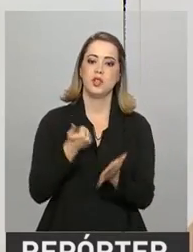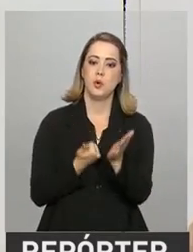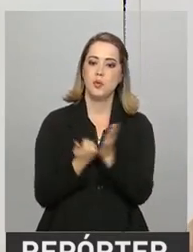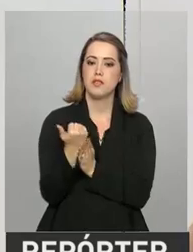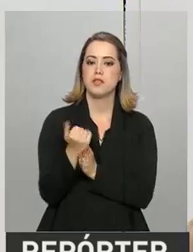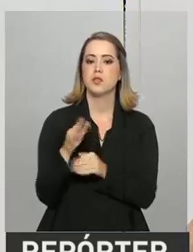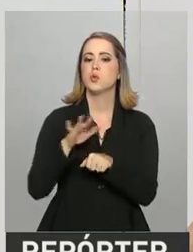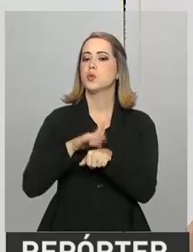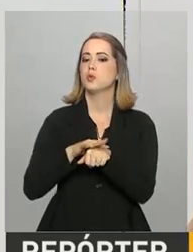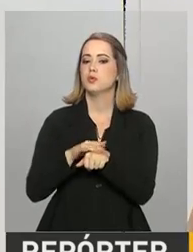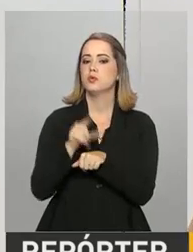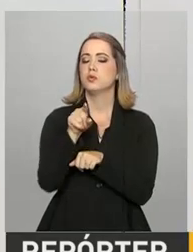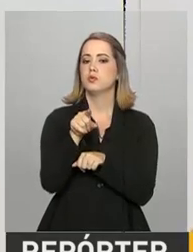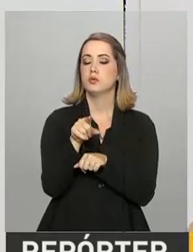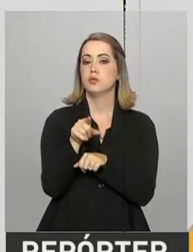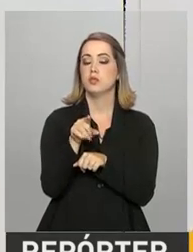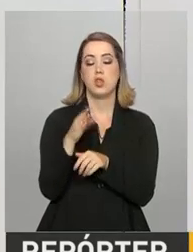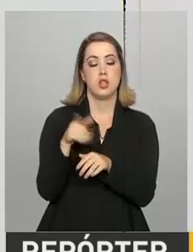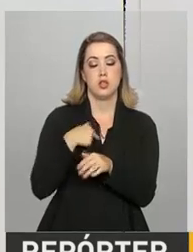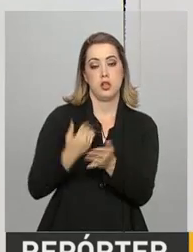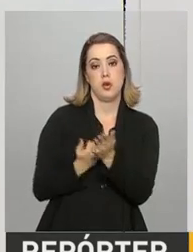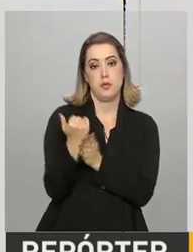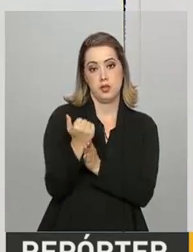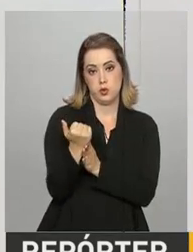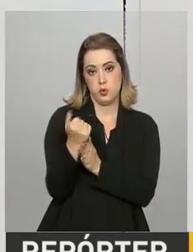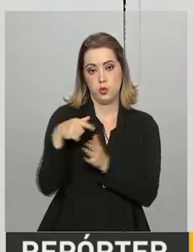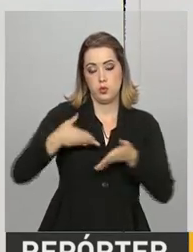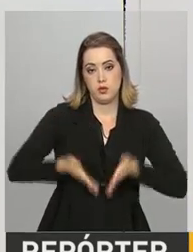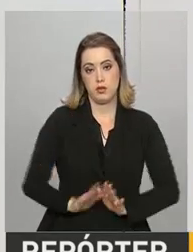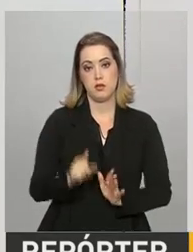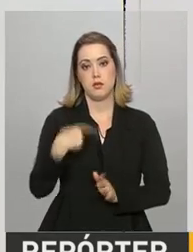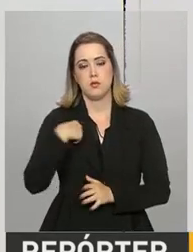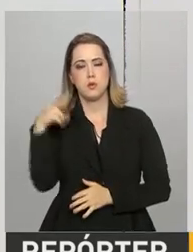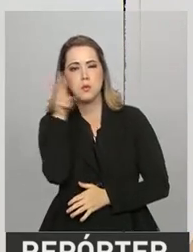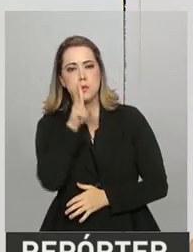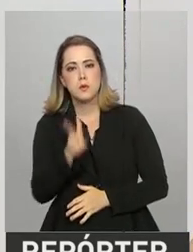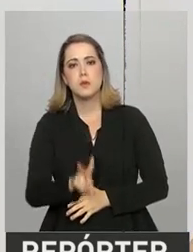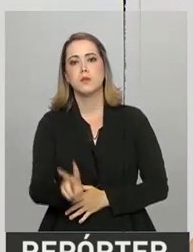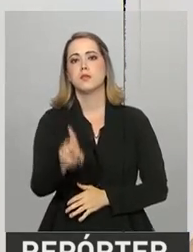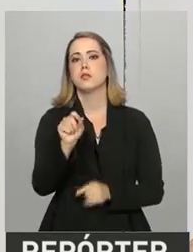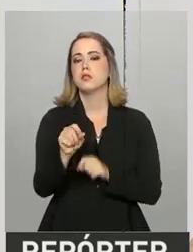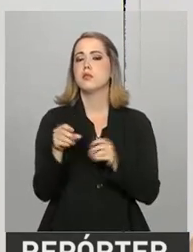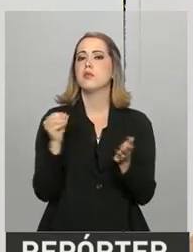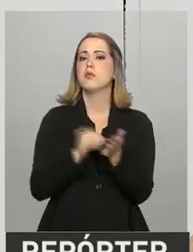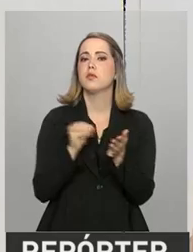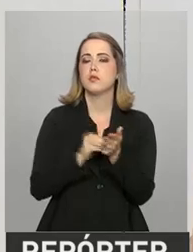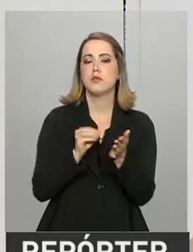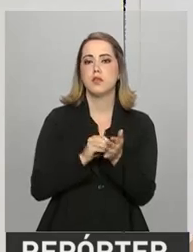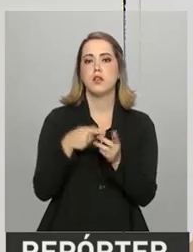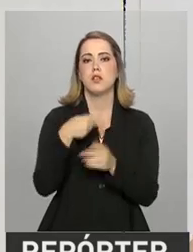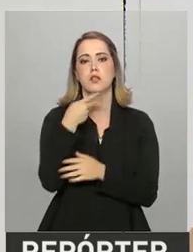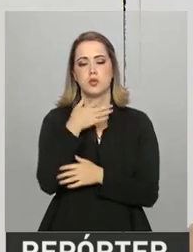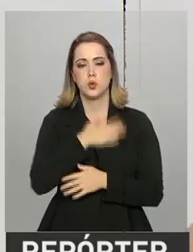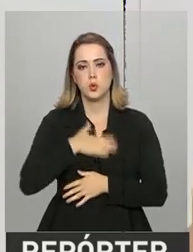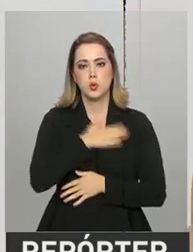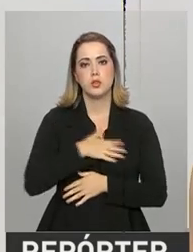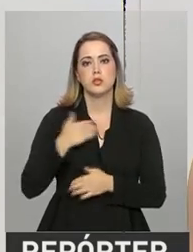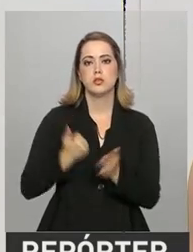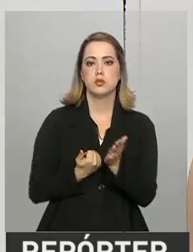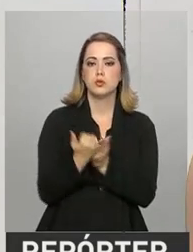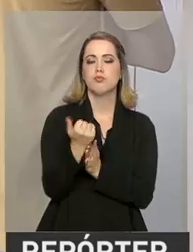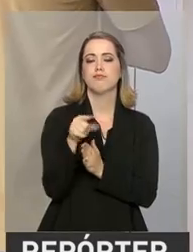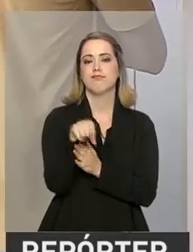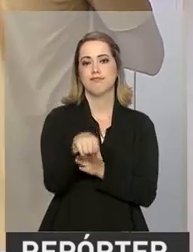eu estou sempre acompanhando. Olhando o que falta e eu gosto de sempre estar atualizando a